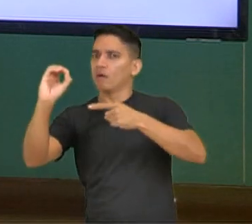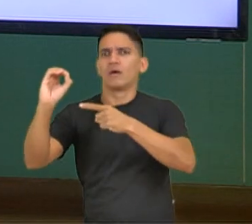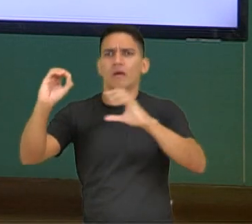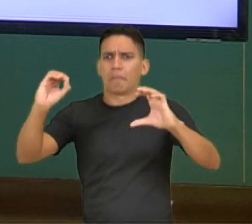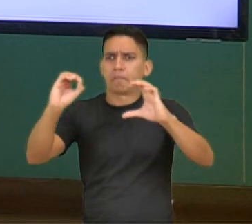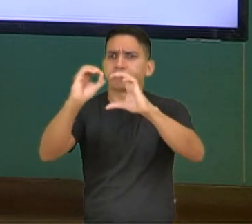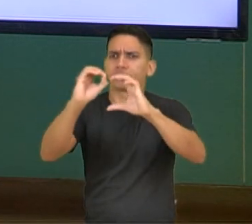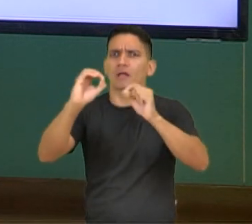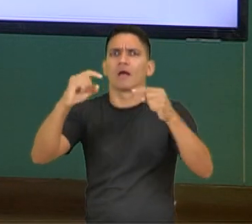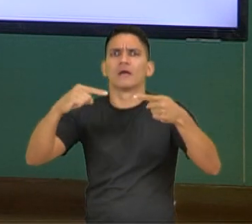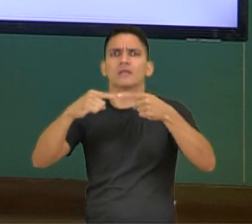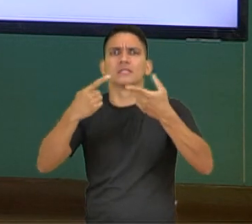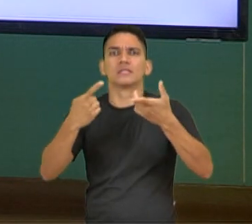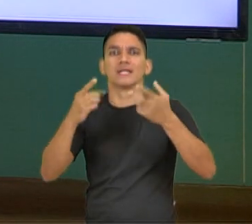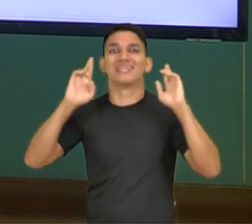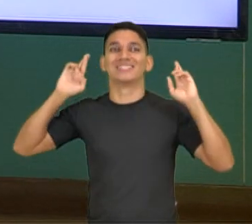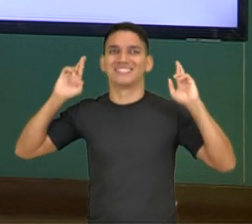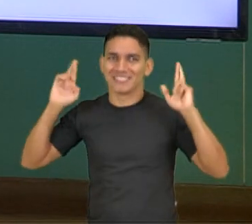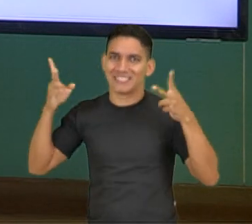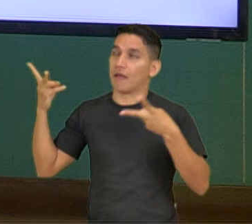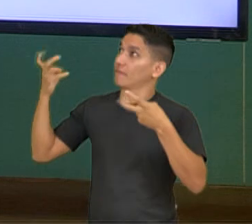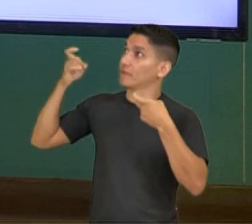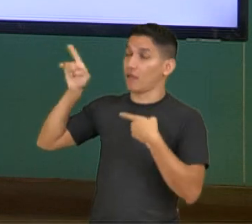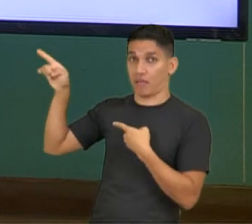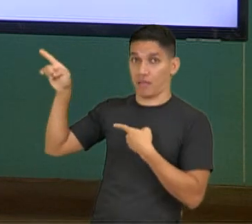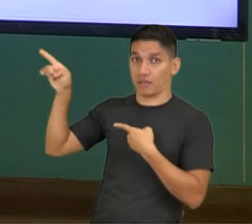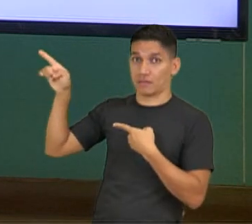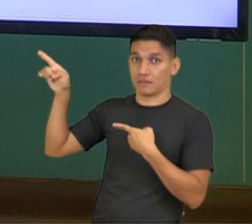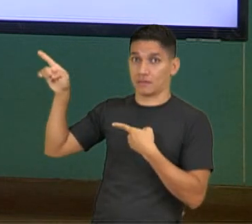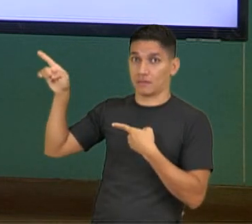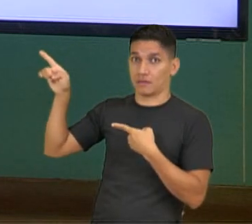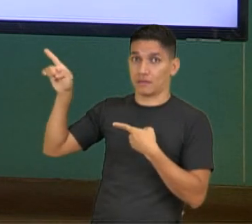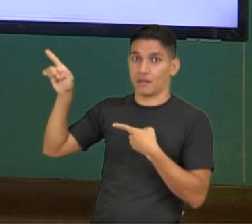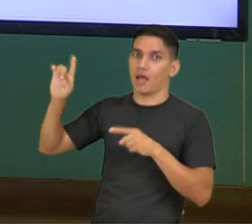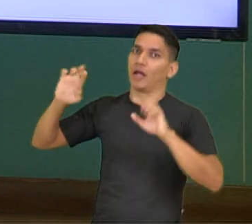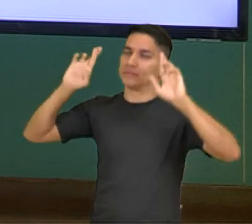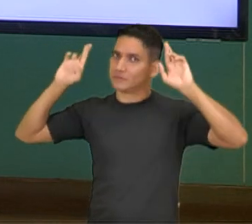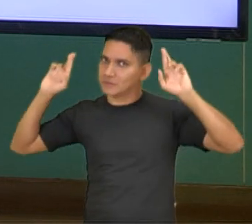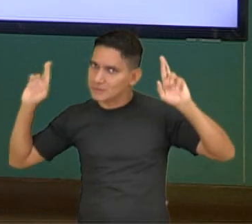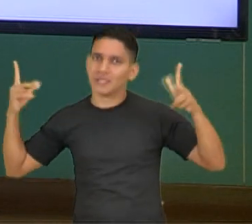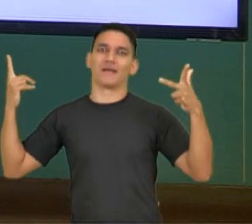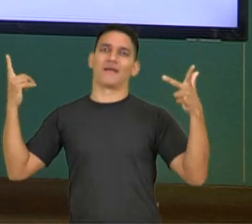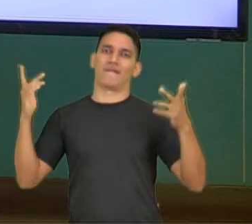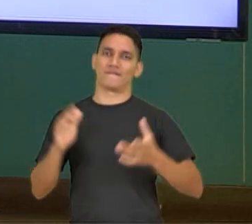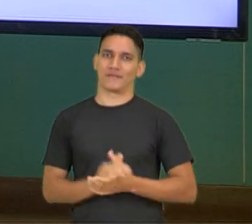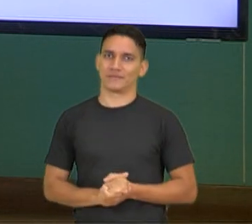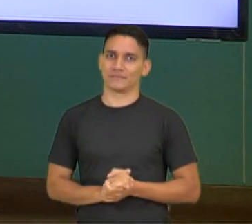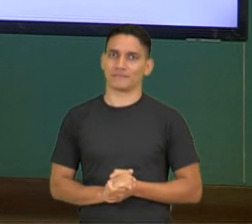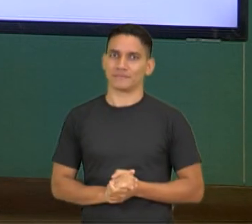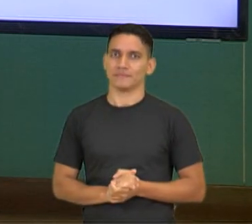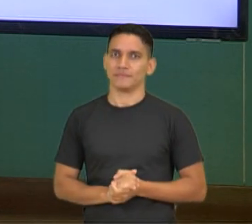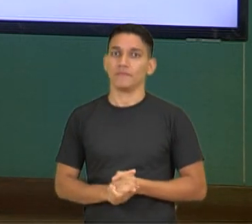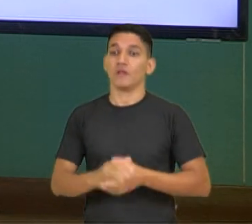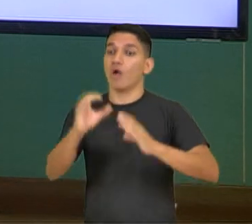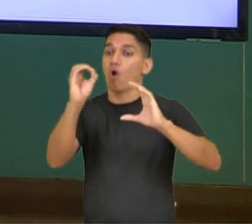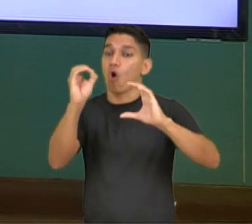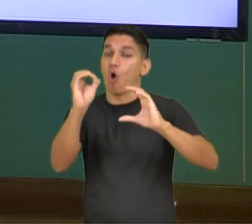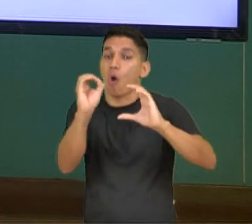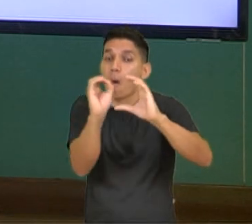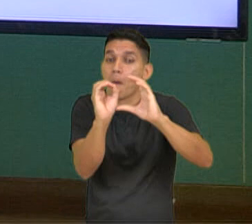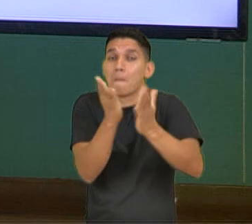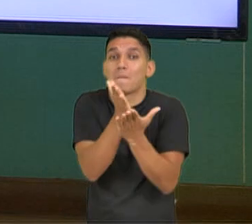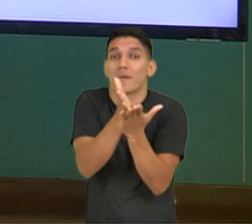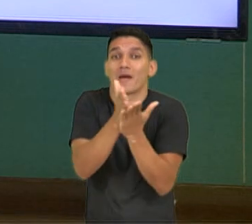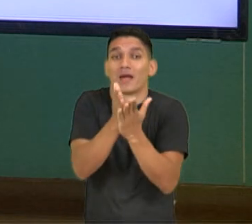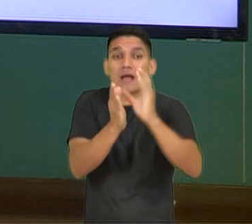uma diferença desta estrutura para esta estrutura. O oxigênio está entre